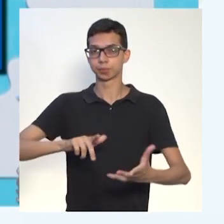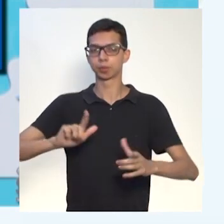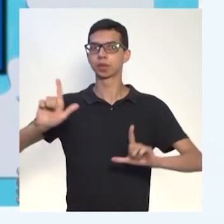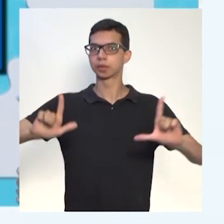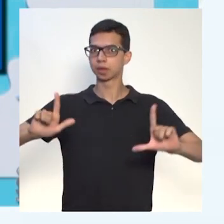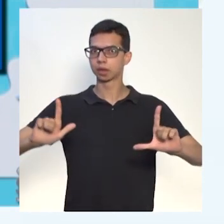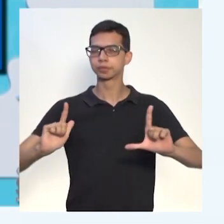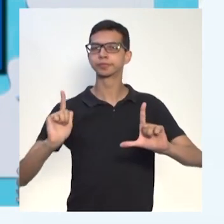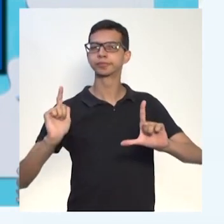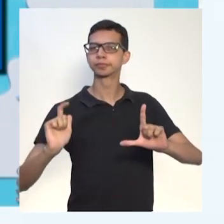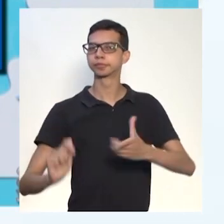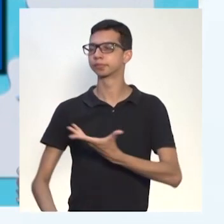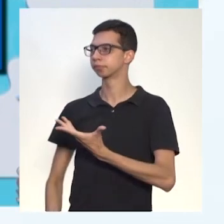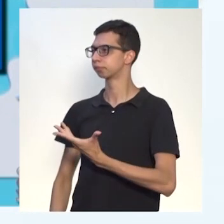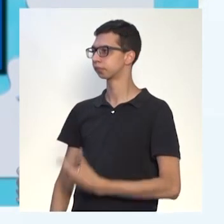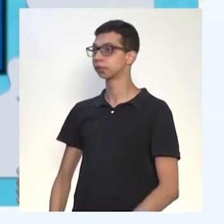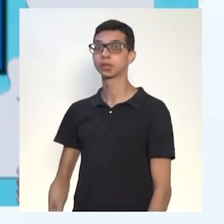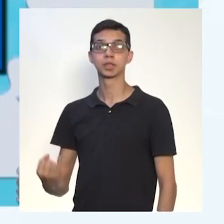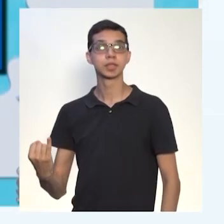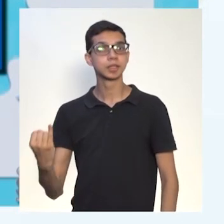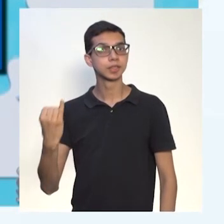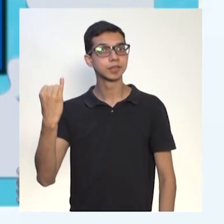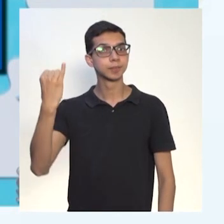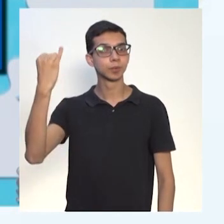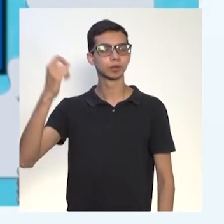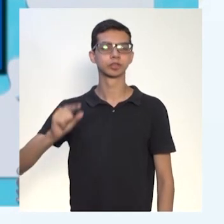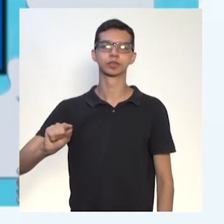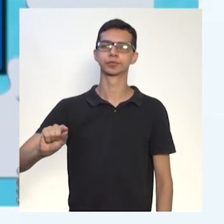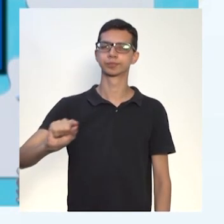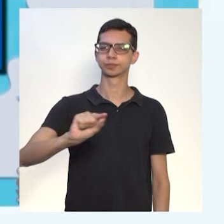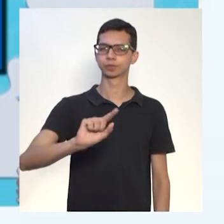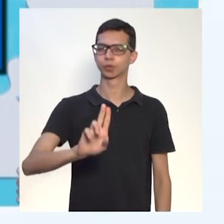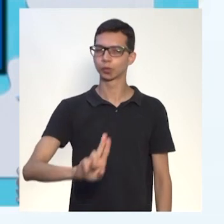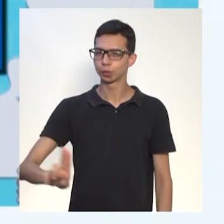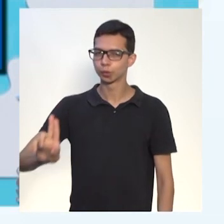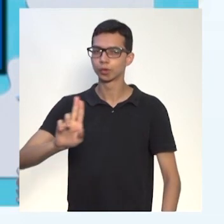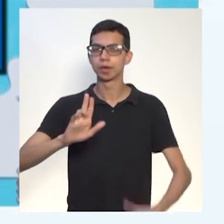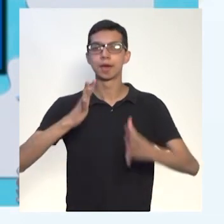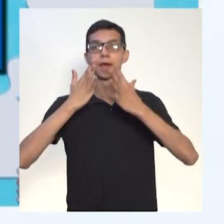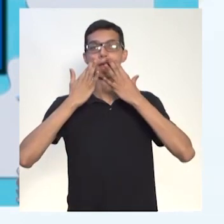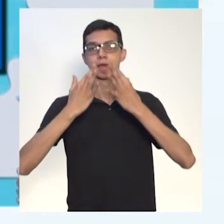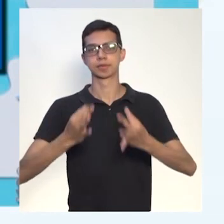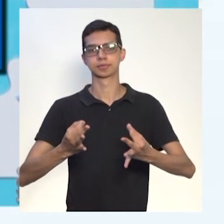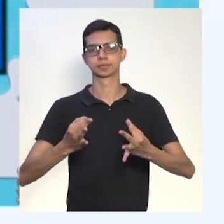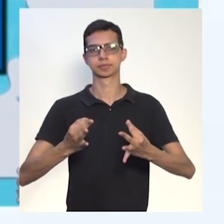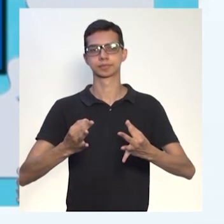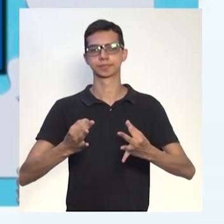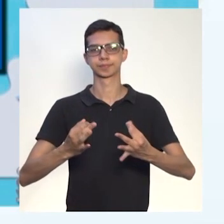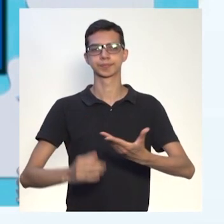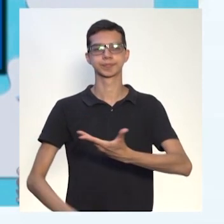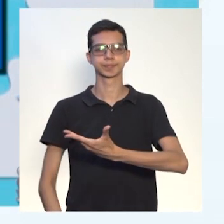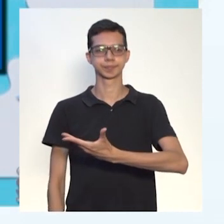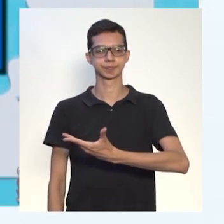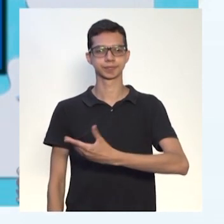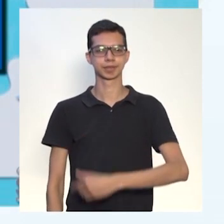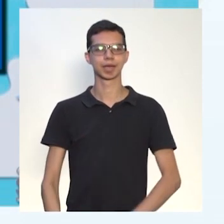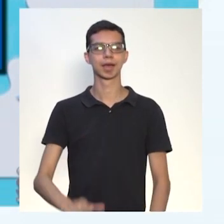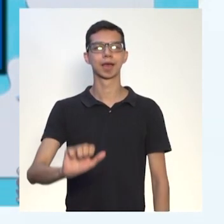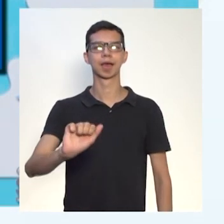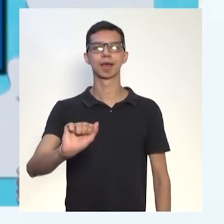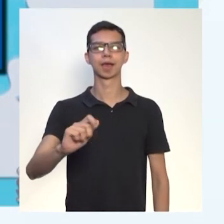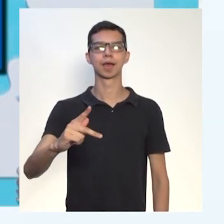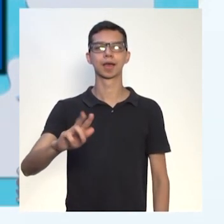Porque ela vai ser importante para a gente. Atenção, apropriação é diferente